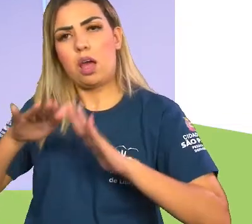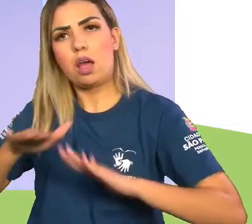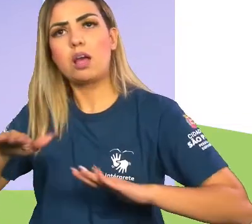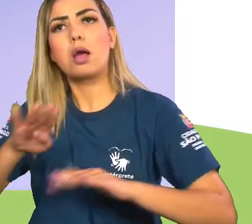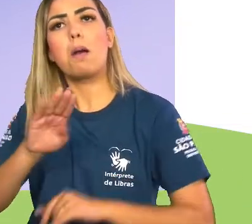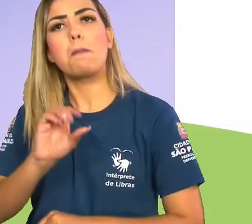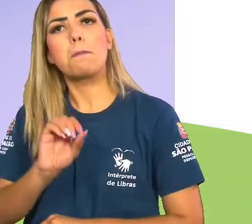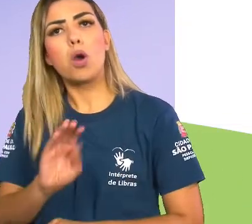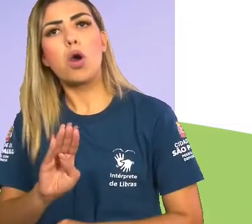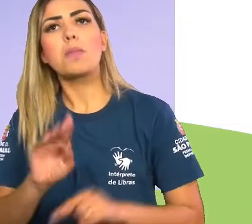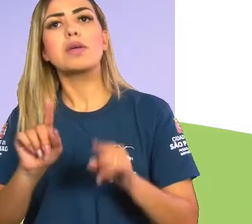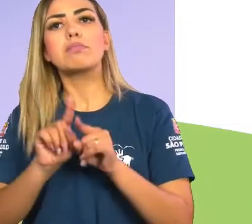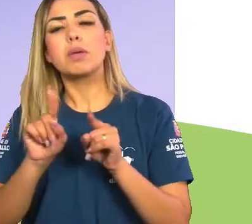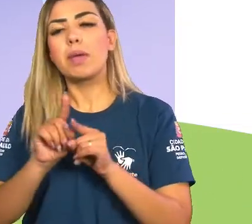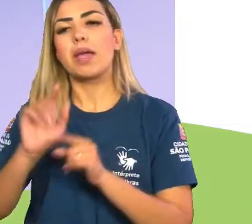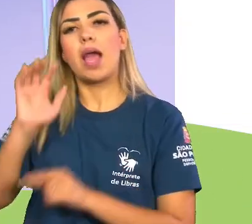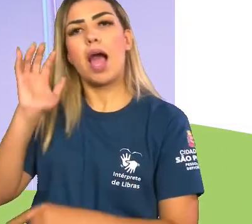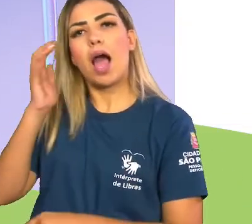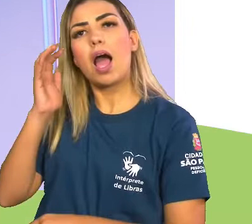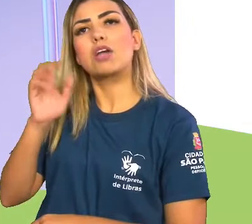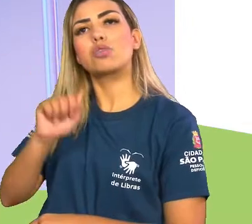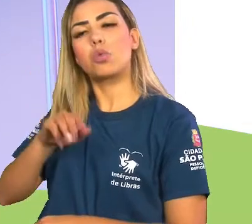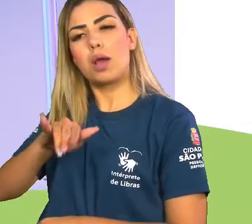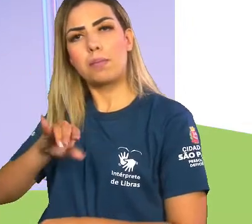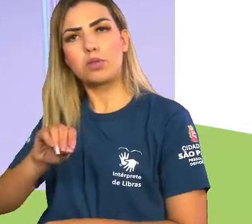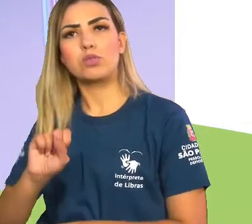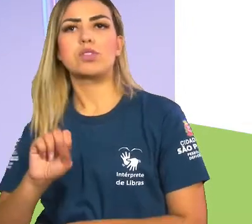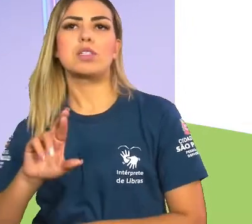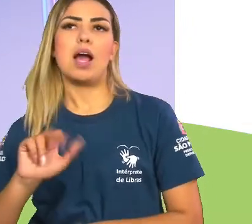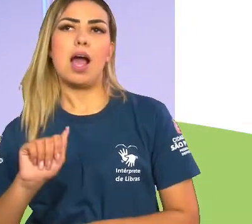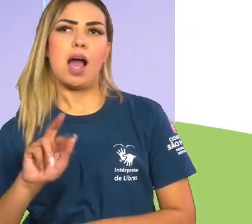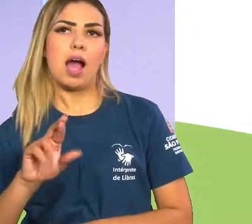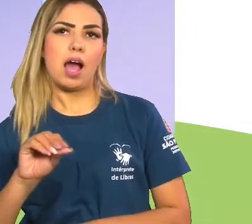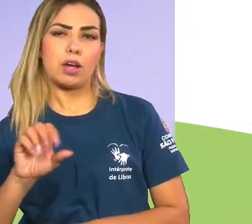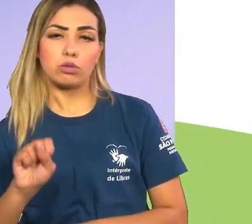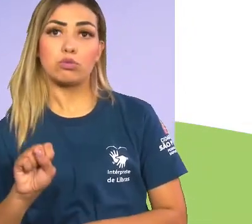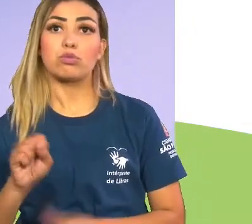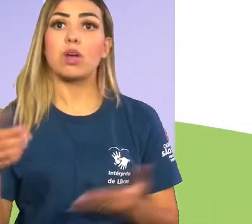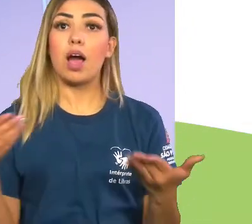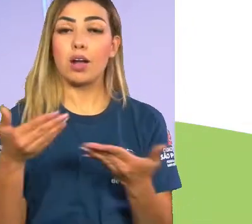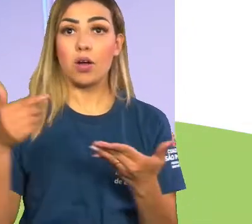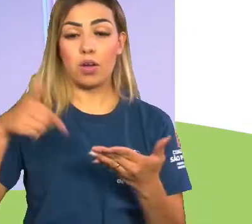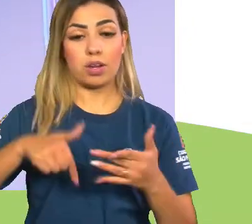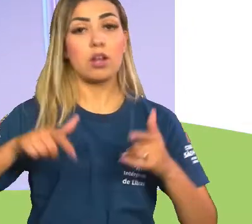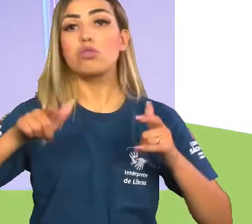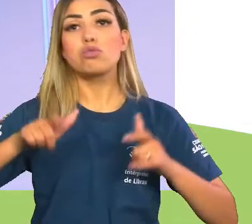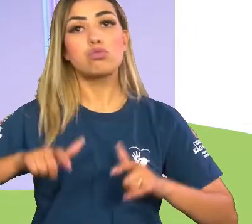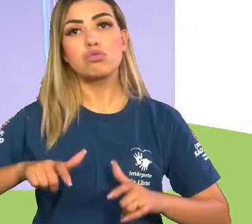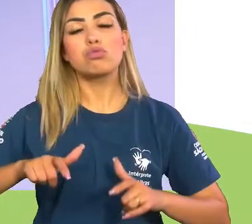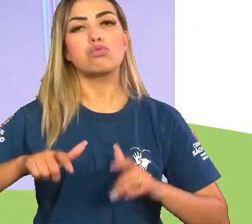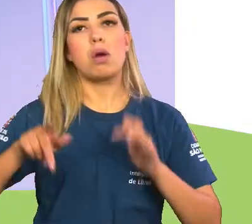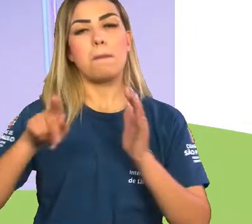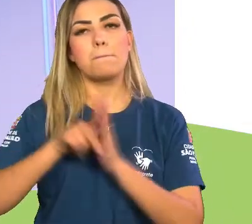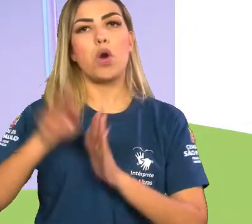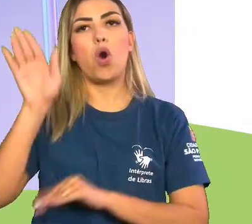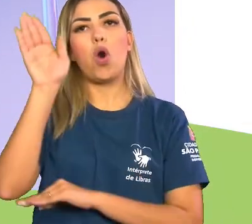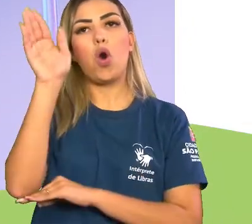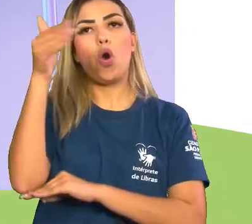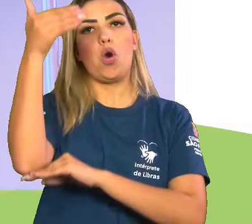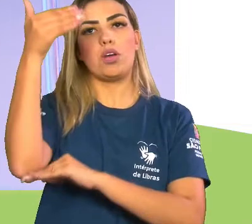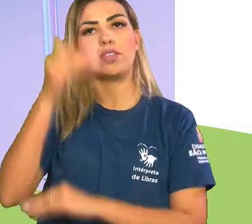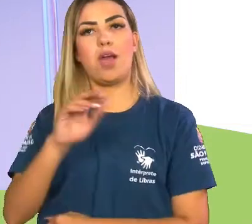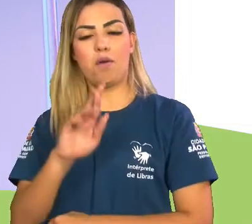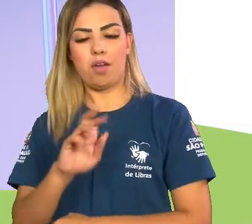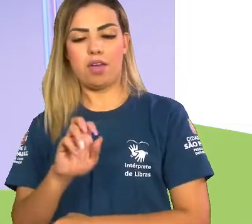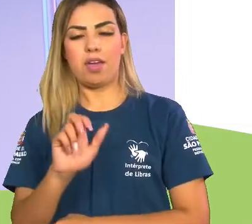a Rádio Ame os Raros. Essa transmissão acontece direto aqui do Hotel Renaissance, na capital paulista, com tradução simultânea para